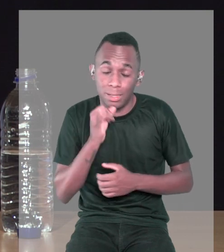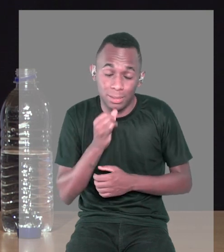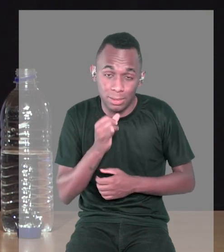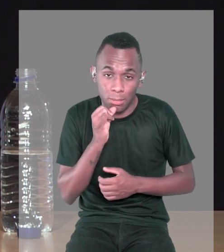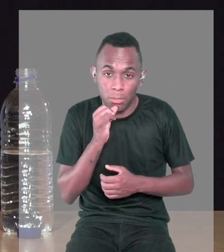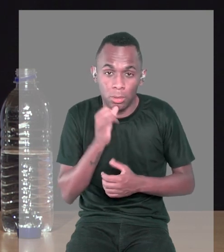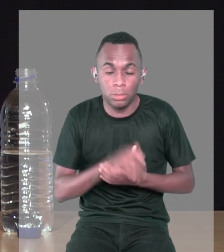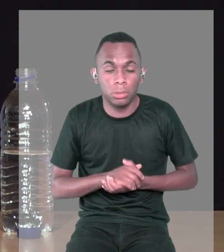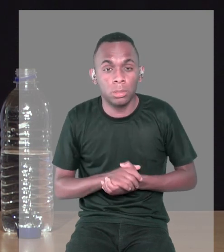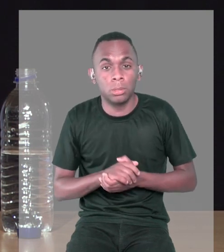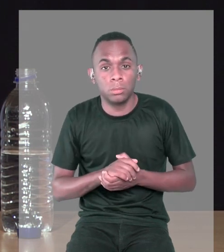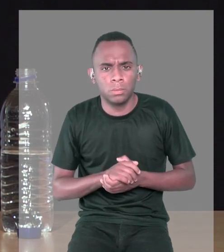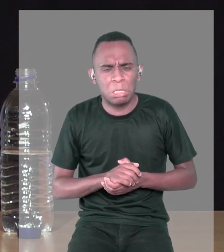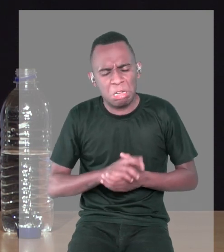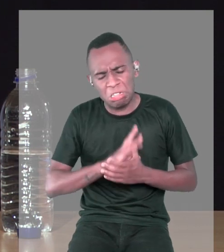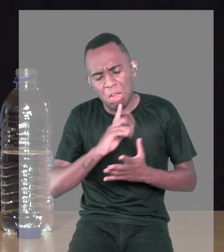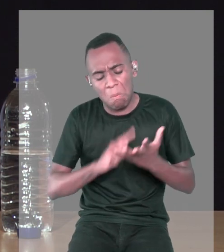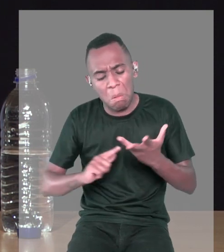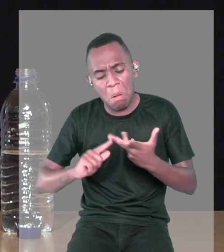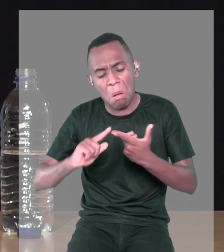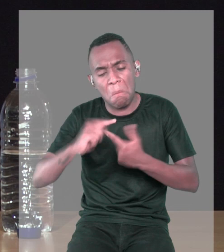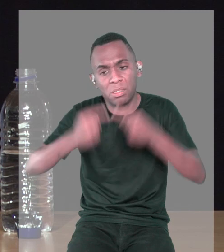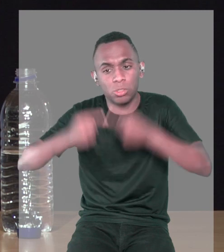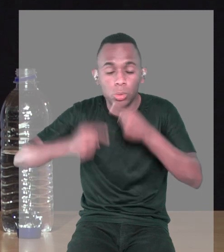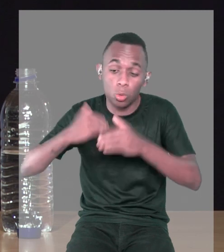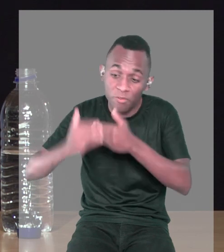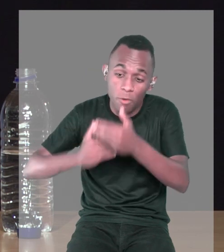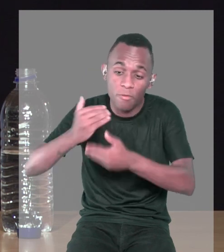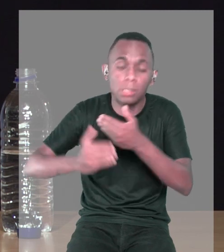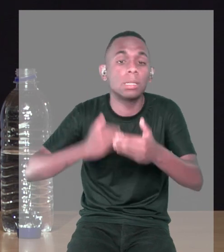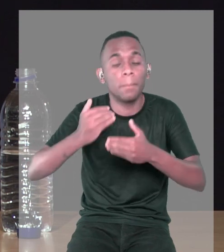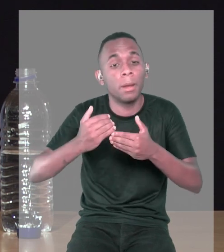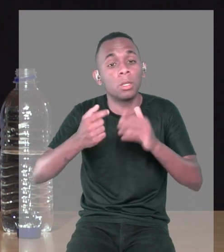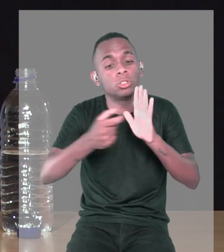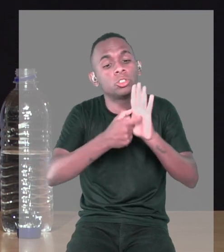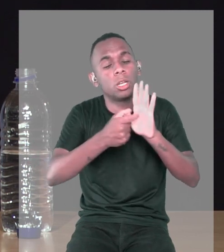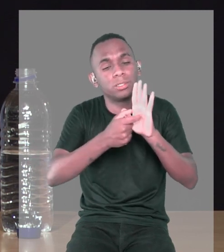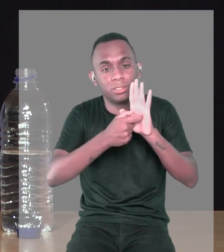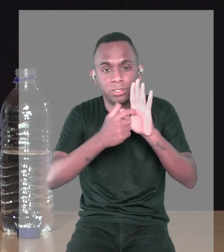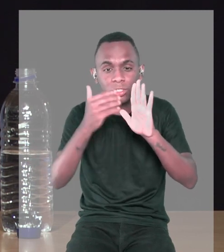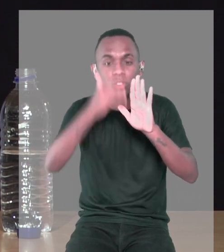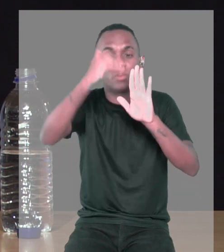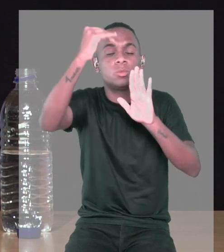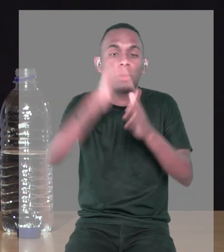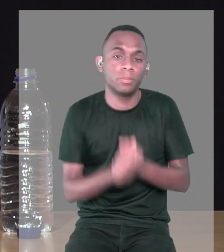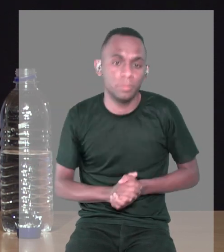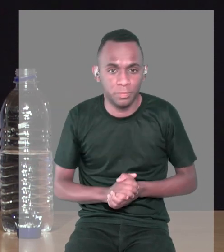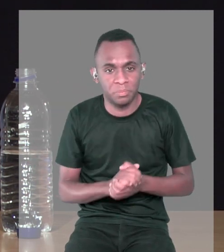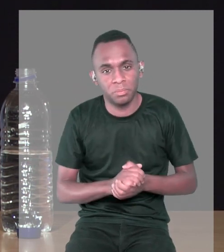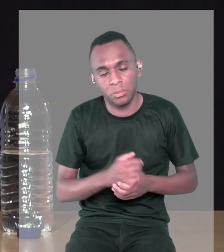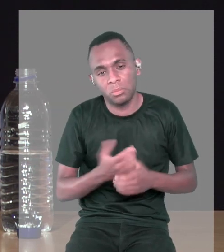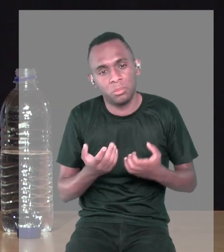Aparece, por exemplo, no tantas vezes discutido avanço da inteligência